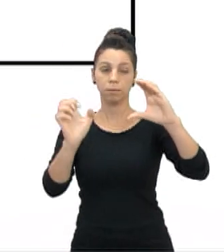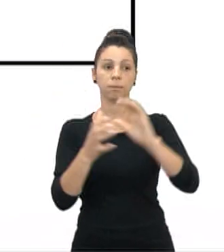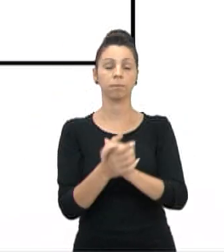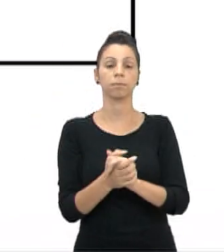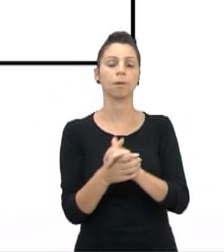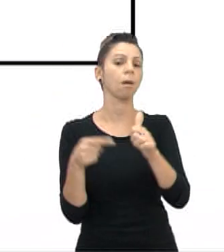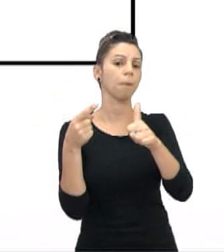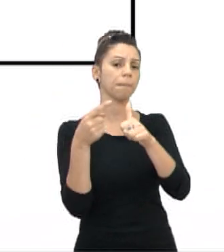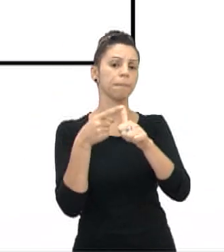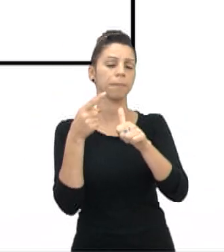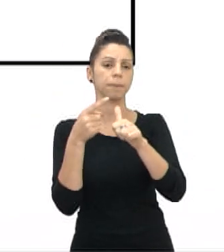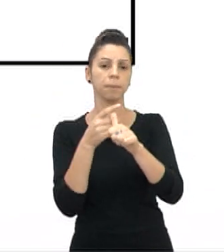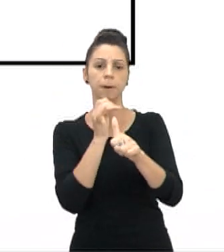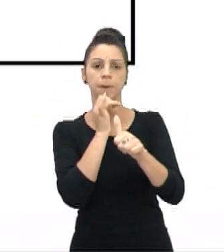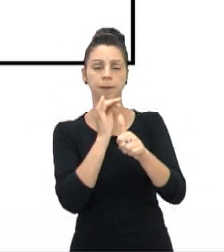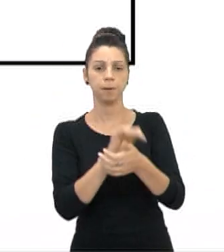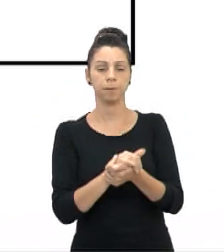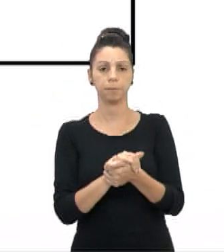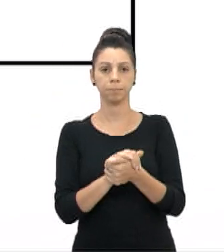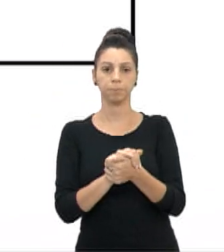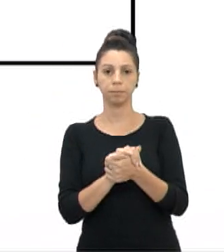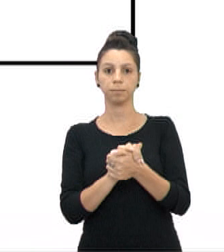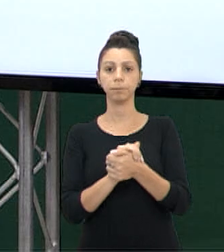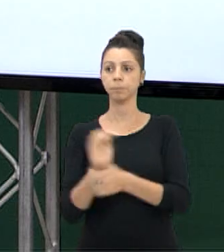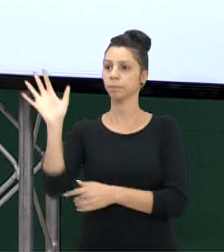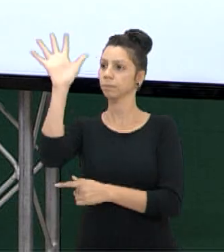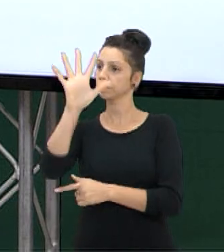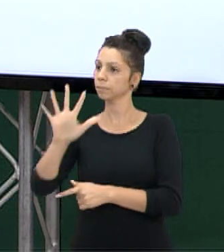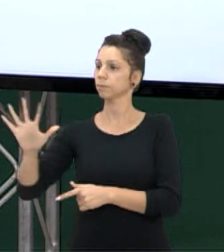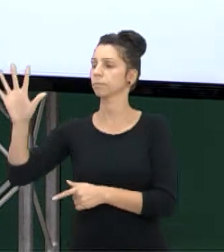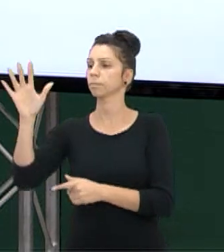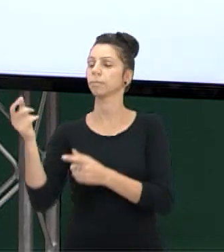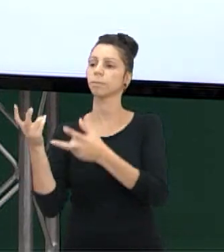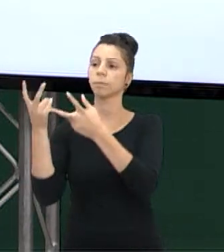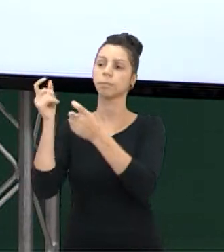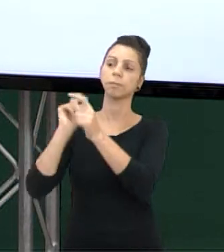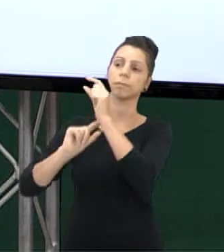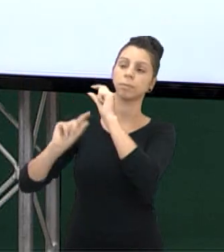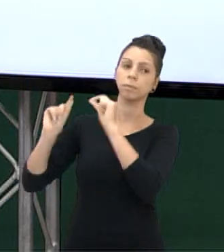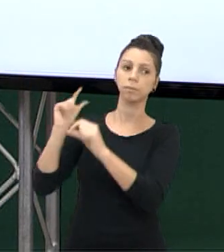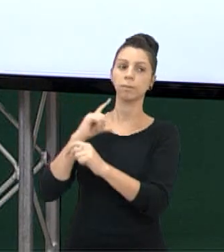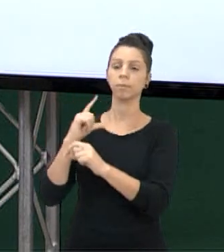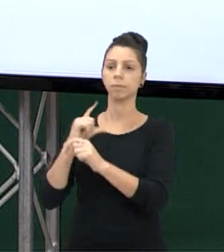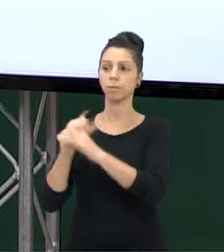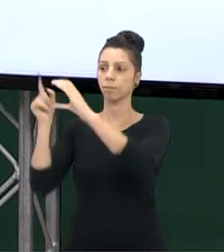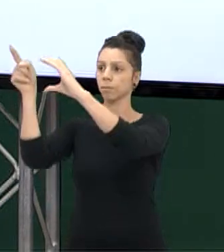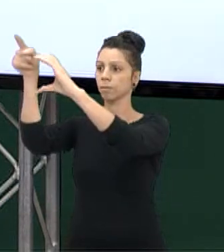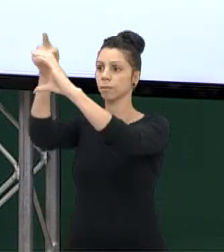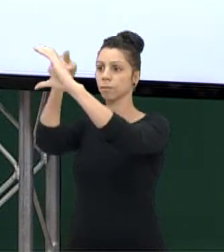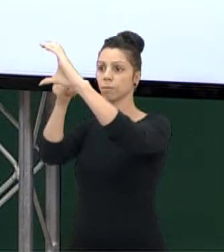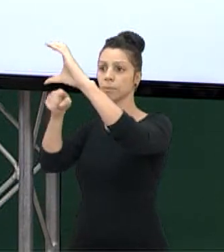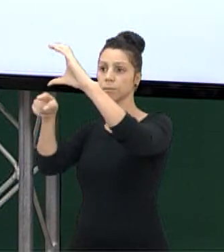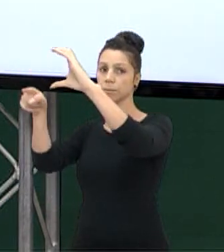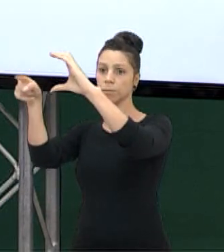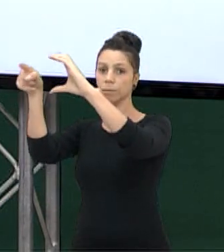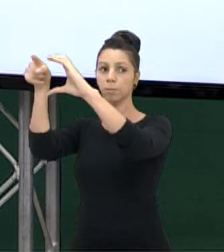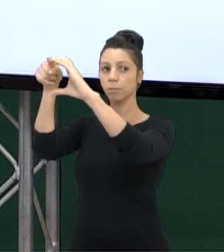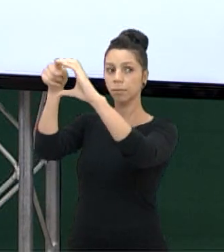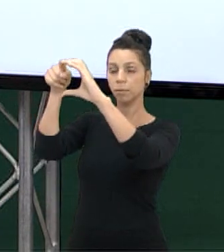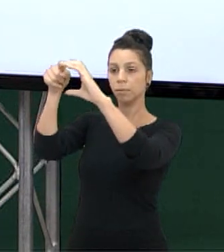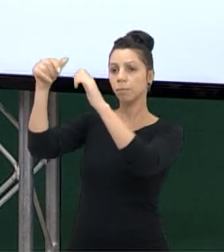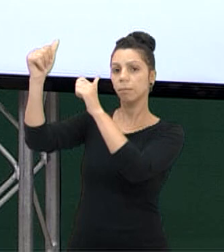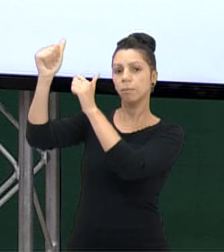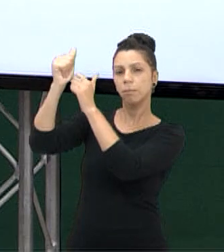primeiro exemplo. Nas circunferências tangentes, você percebe que eu tenho uma circunferência encostada, né,